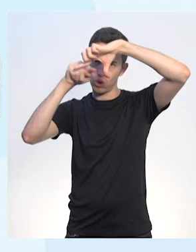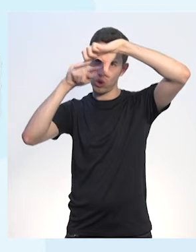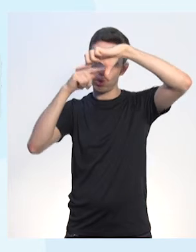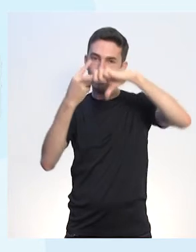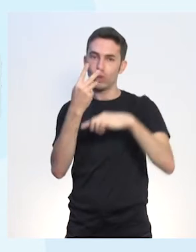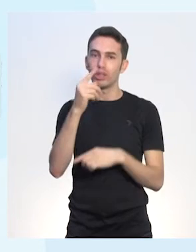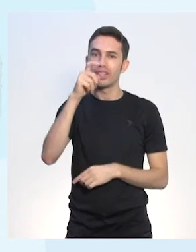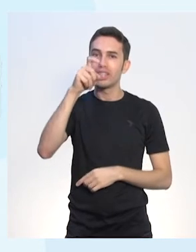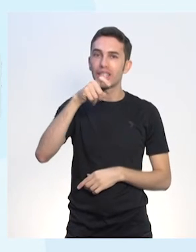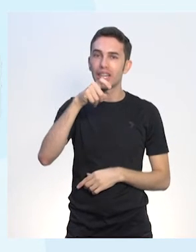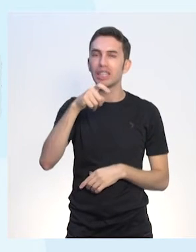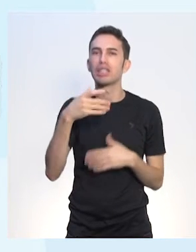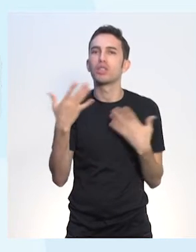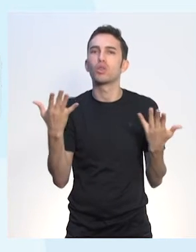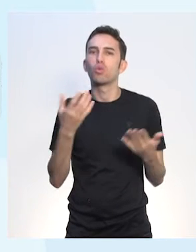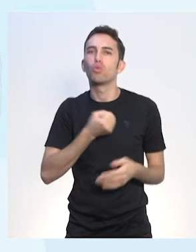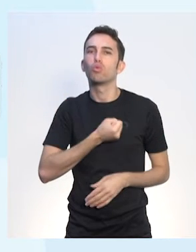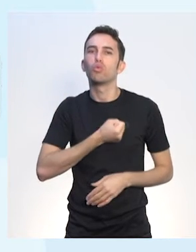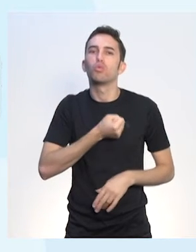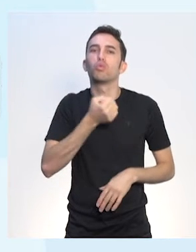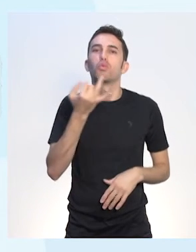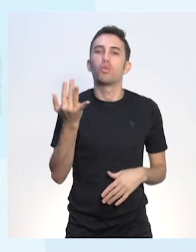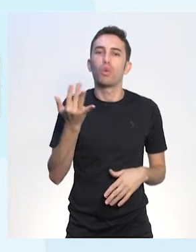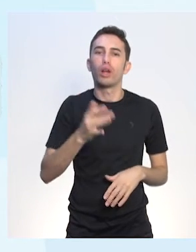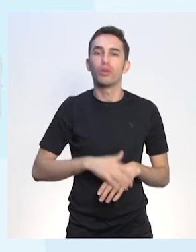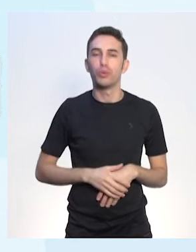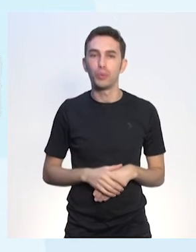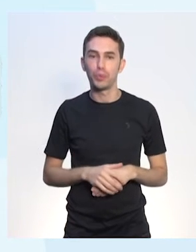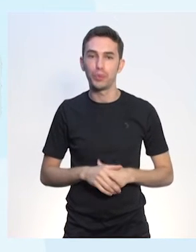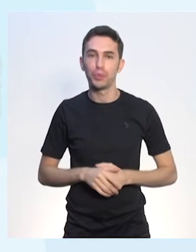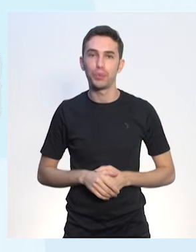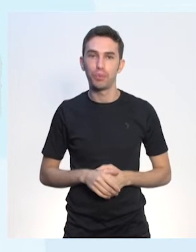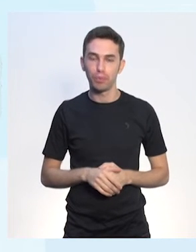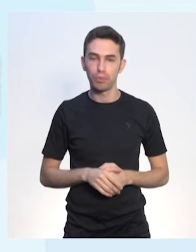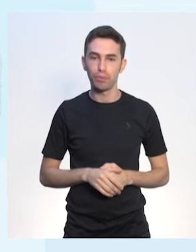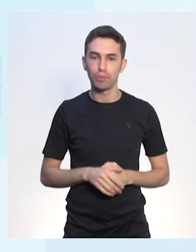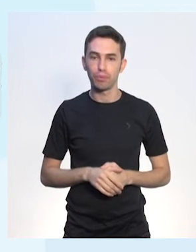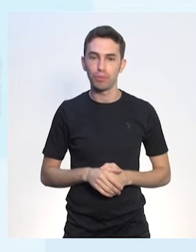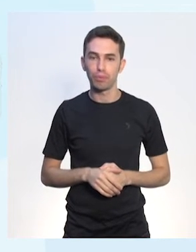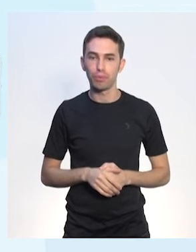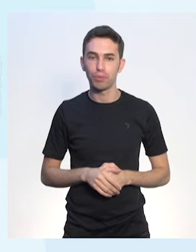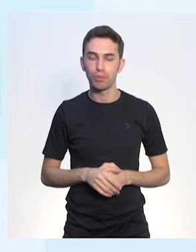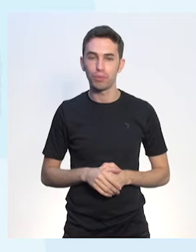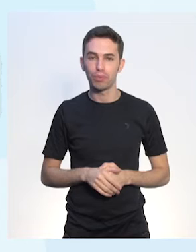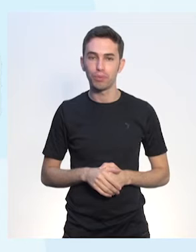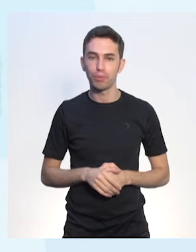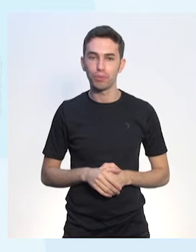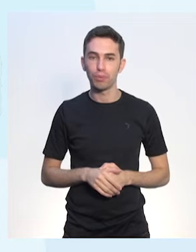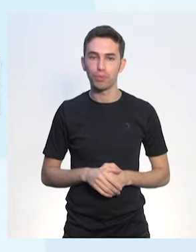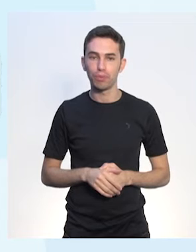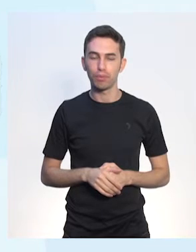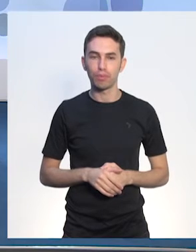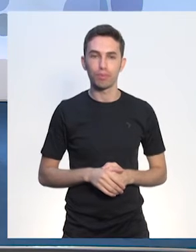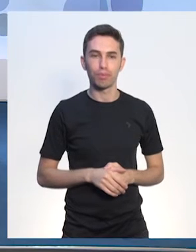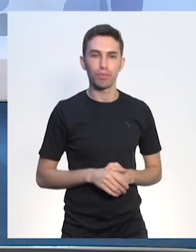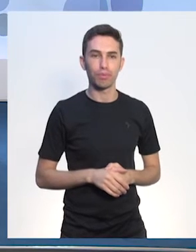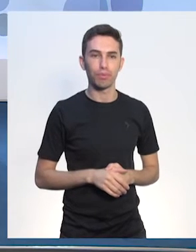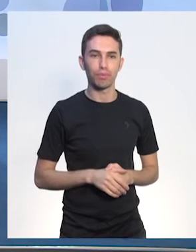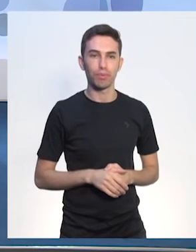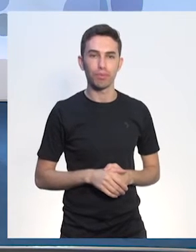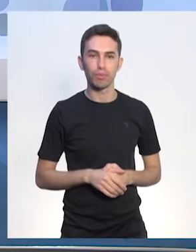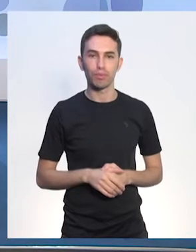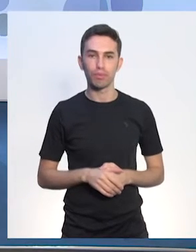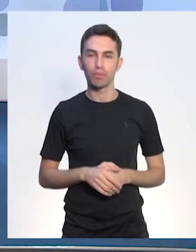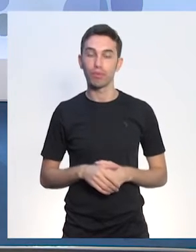abertura desse ângulo formado entre a escada e a rampa do escorrega. Não é verdade. isso? Sim.